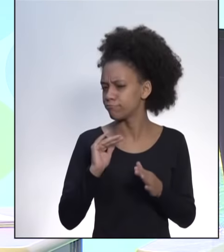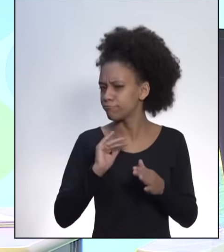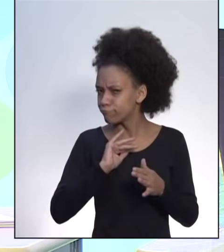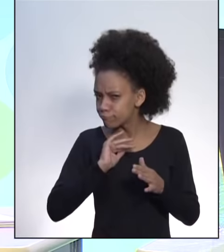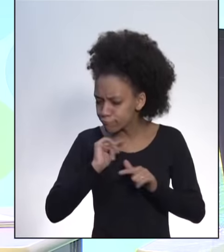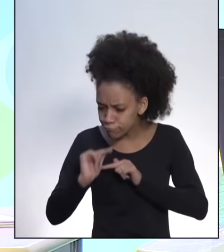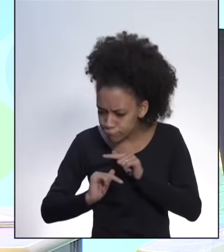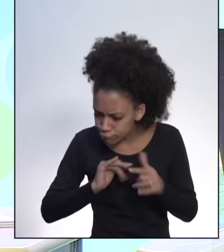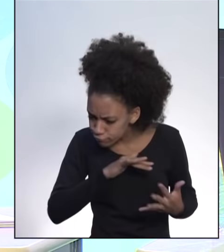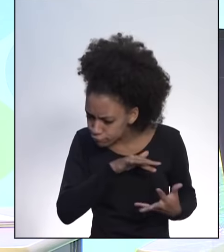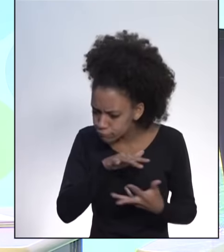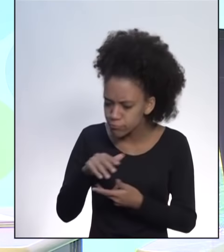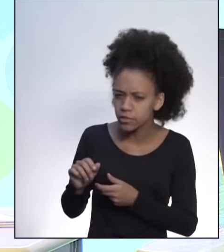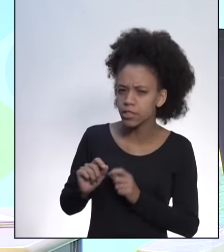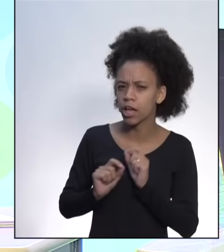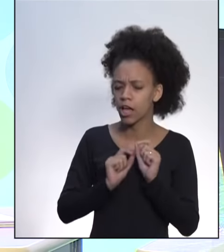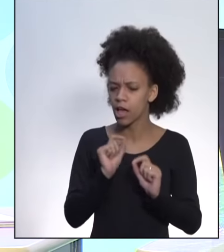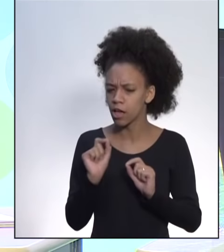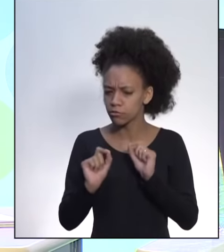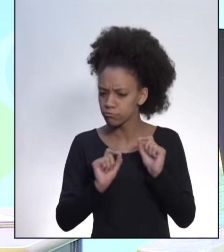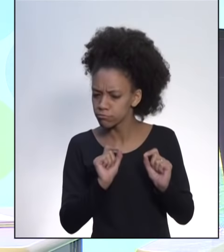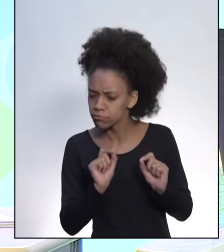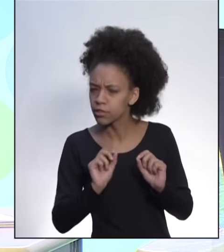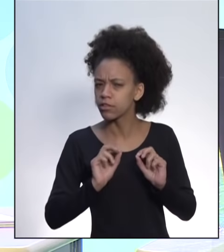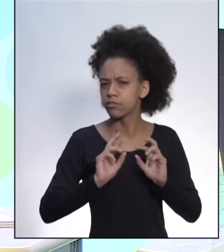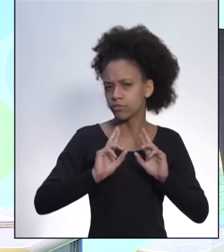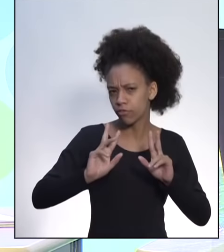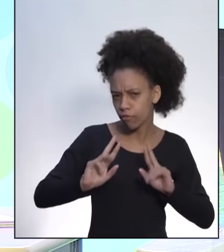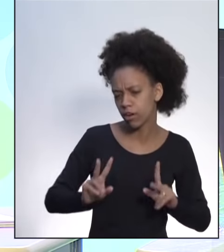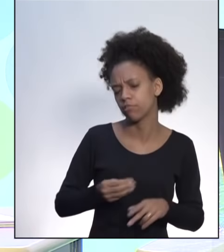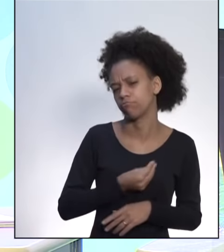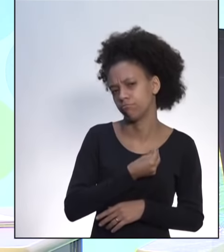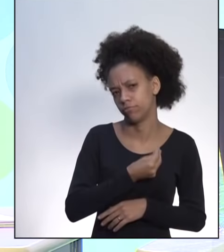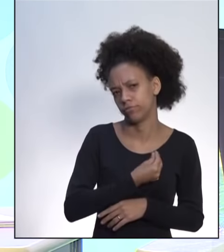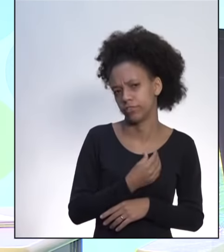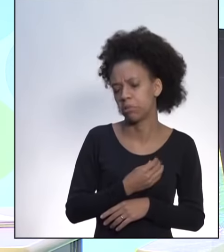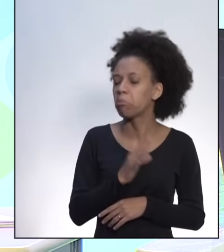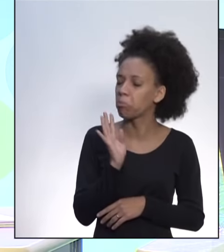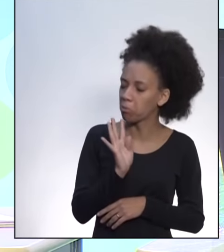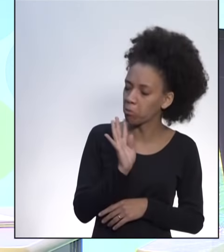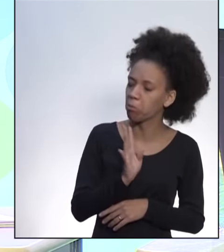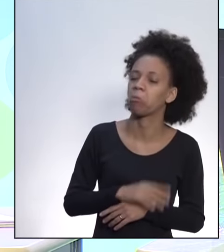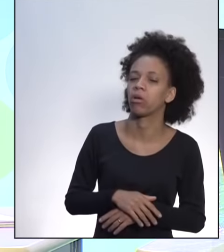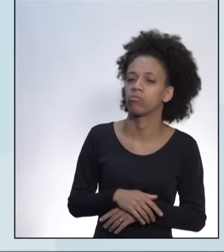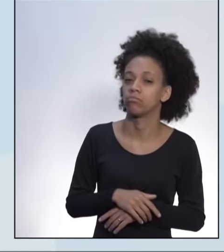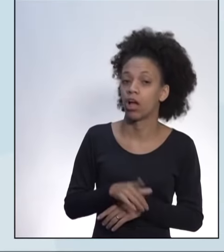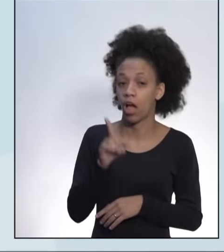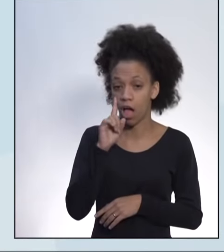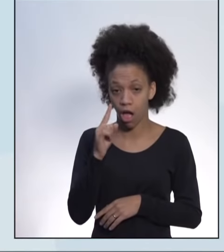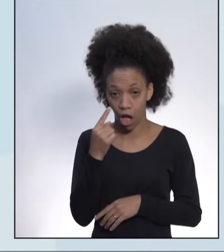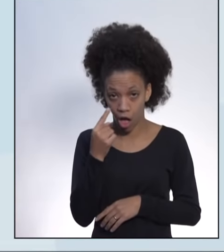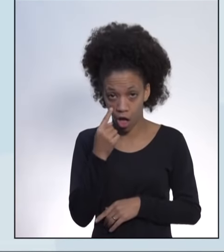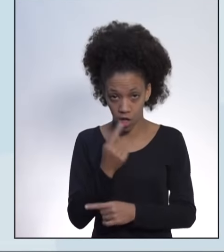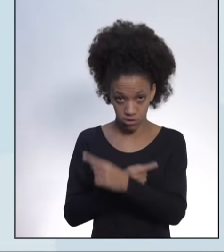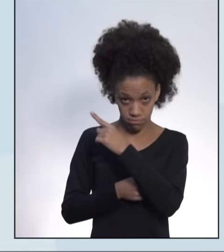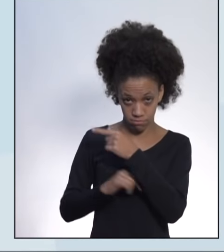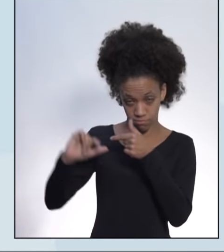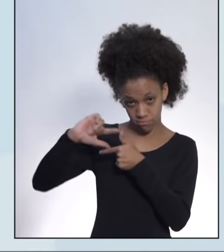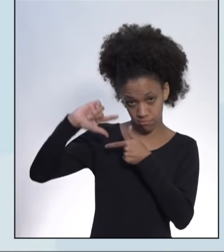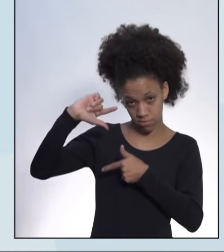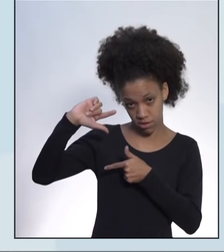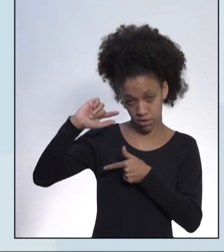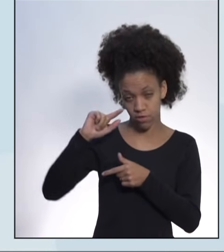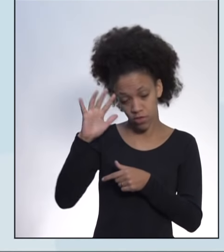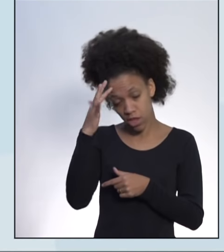em tipos diferentes de habitar né que legal olha essa imagem imagina se você